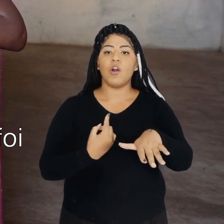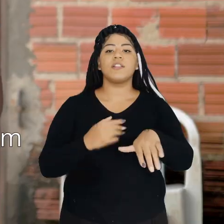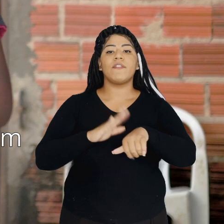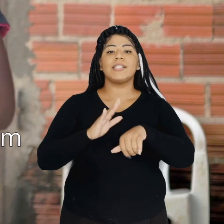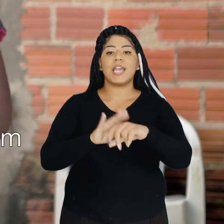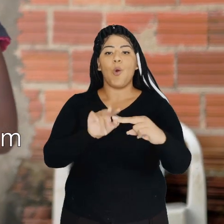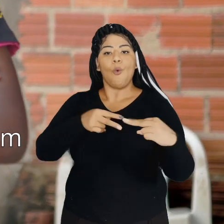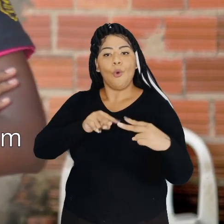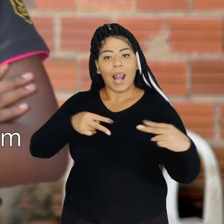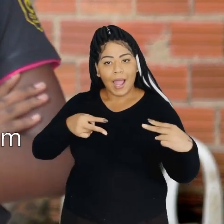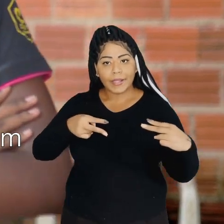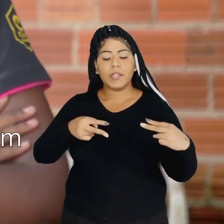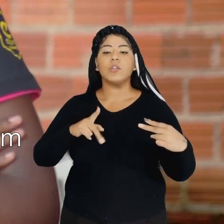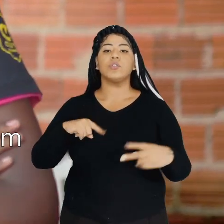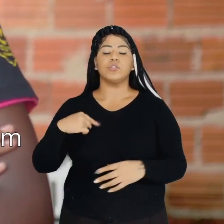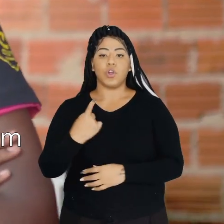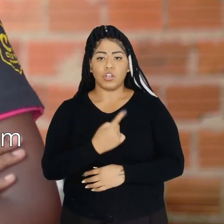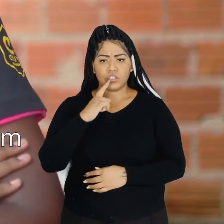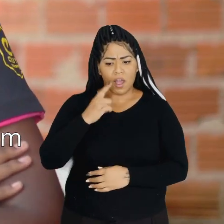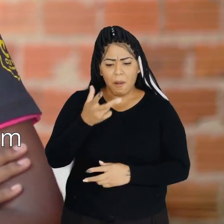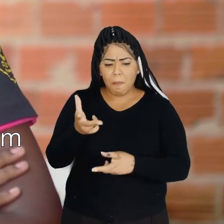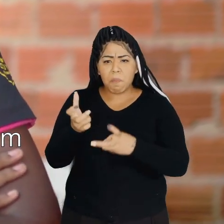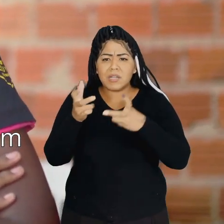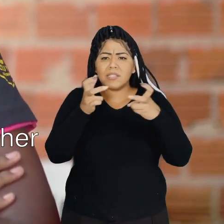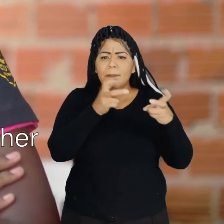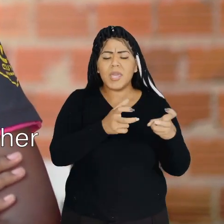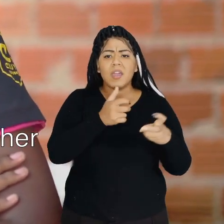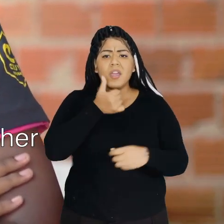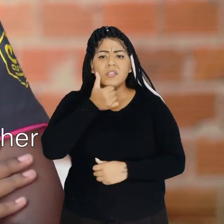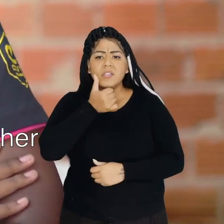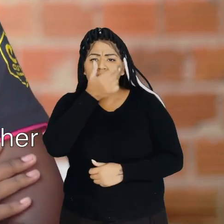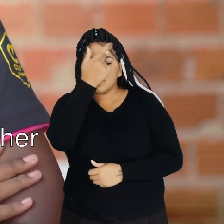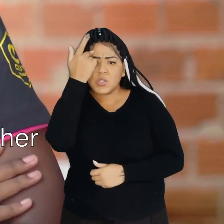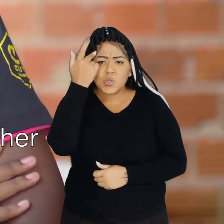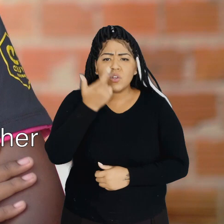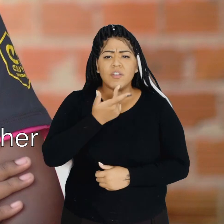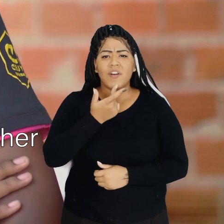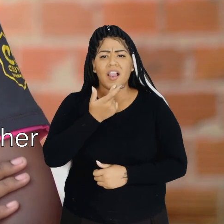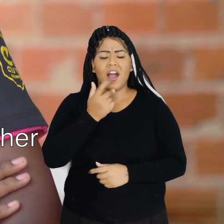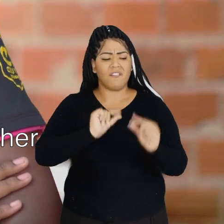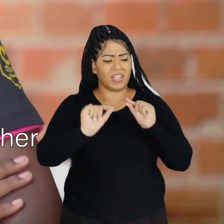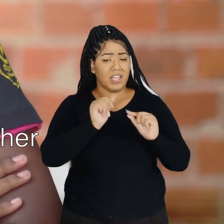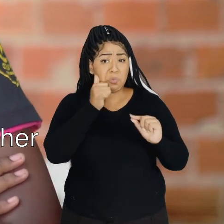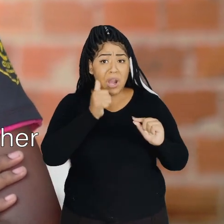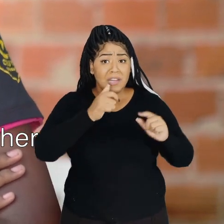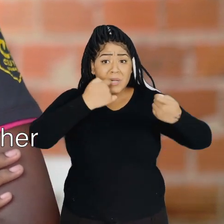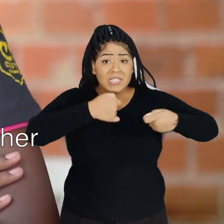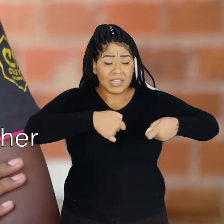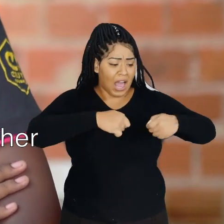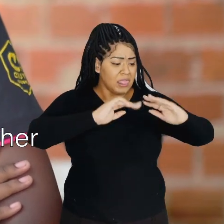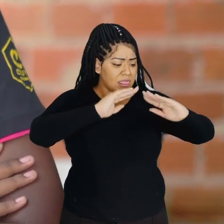online. Como eu já via muito ao redor, assim, as pessoas falando que lugar de mulher era na cozinha